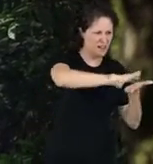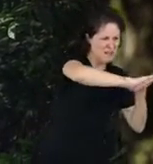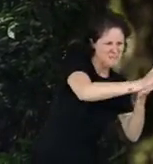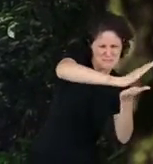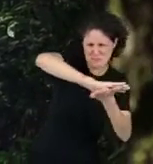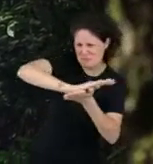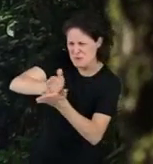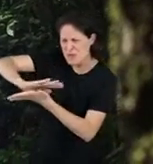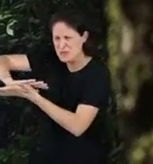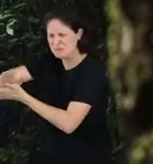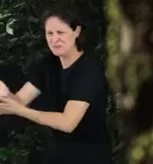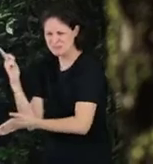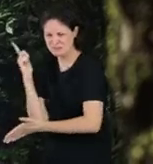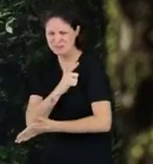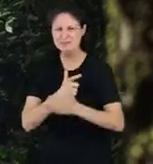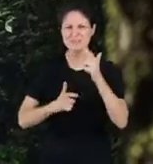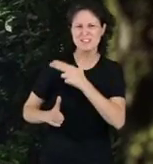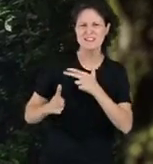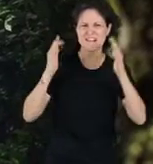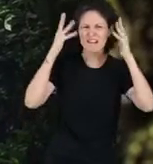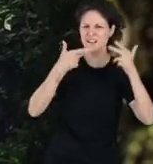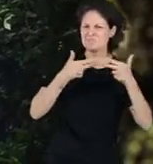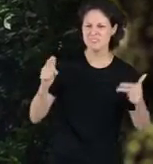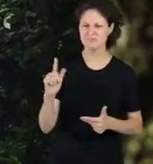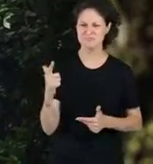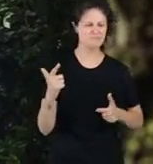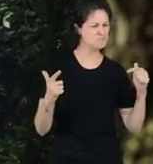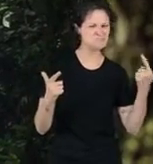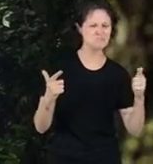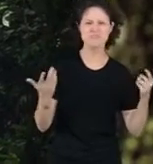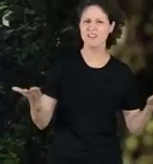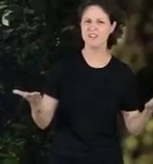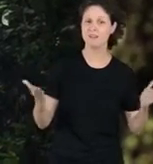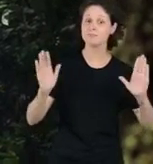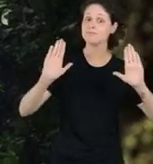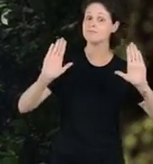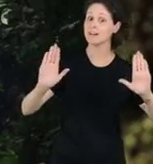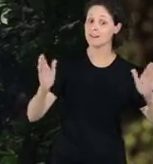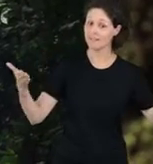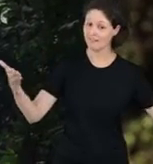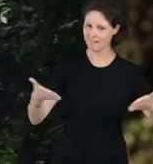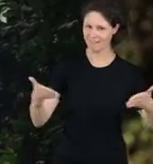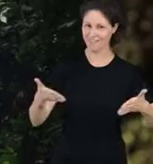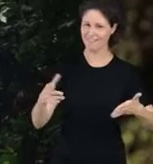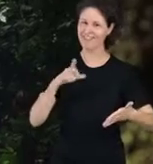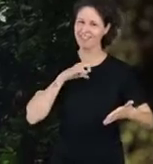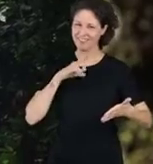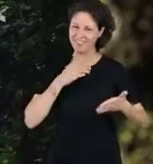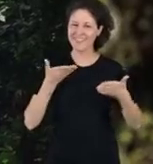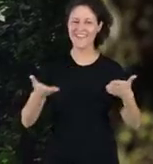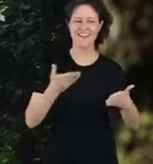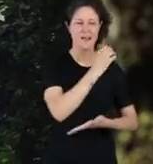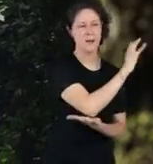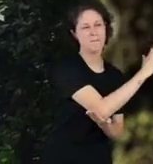Há um tempo, esse local estava bem feio, não tinha nenhuma mata ou animais. Você consegue imaginar por que agora tudo está assim,